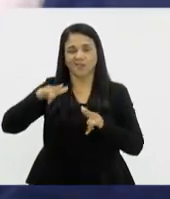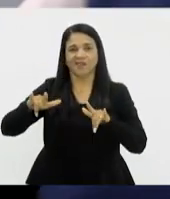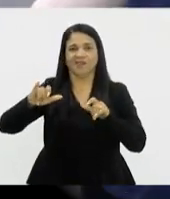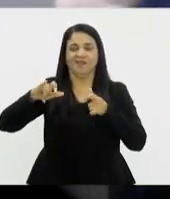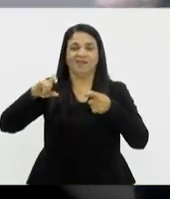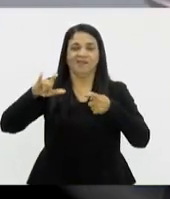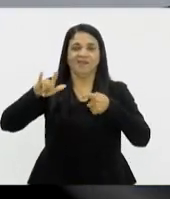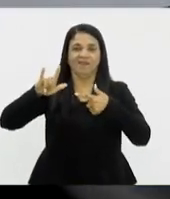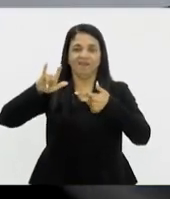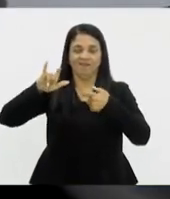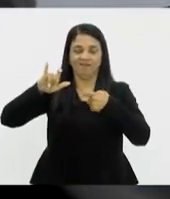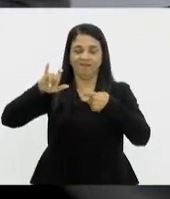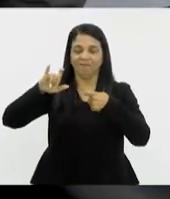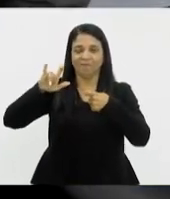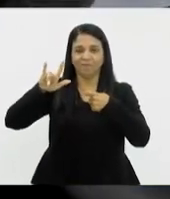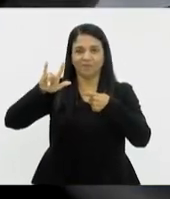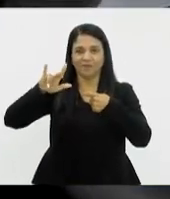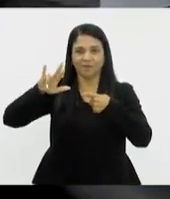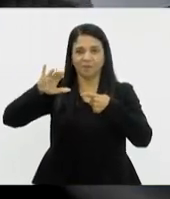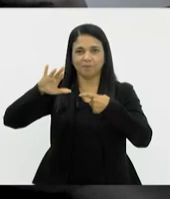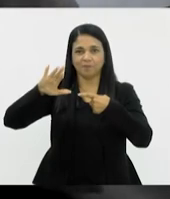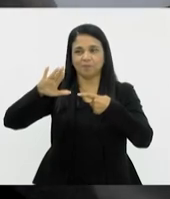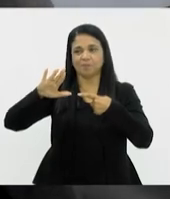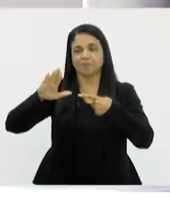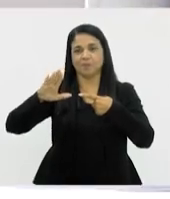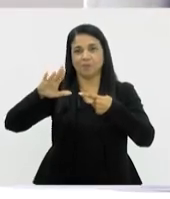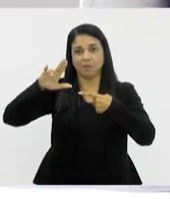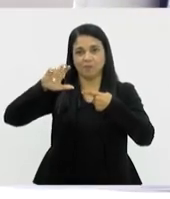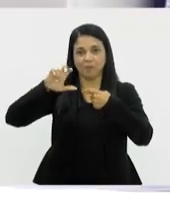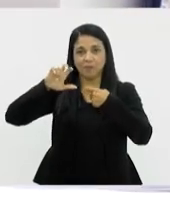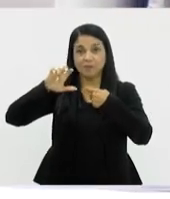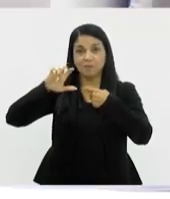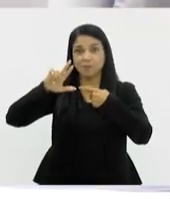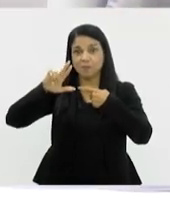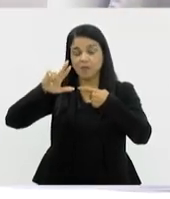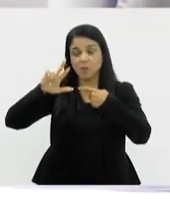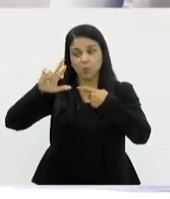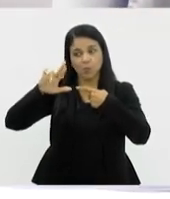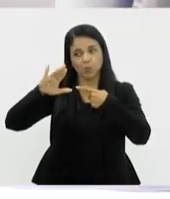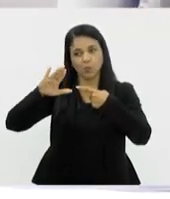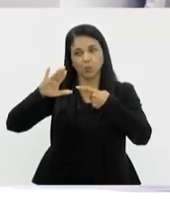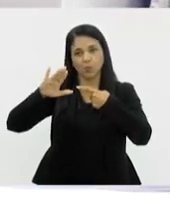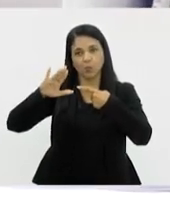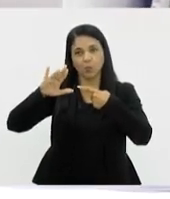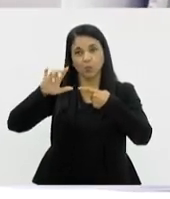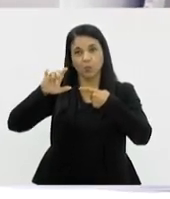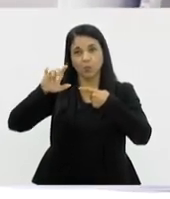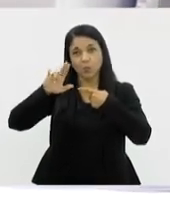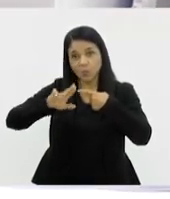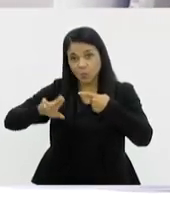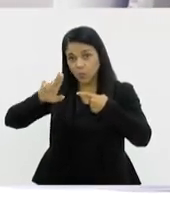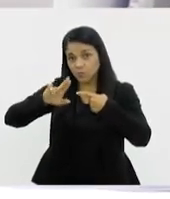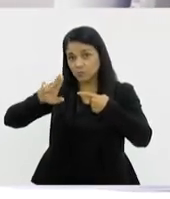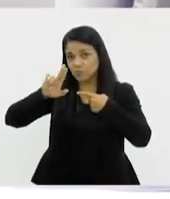Então, não havendo quem queira. Alguém quer fazer uso da palavra? Não havendo quem queira fazer uso da palavra.